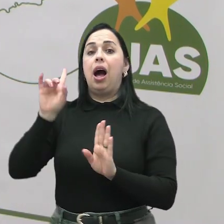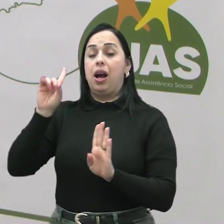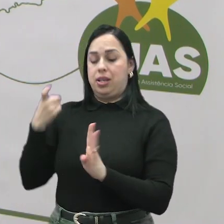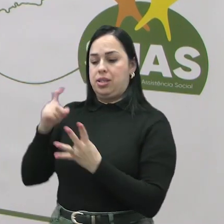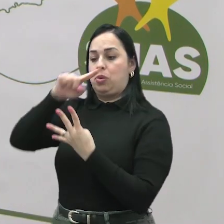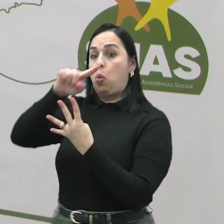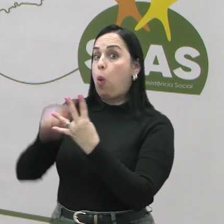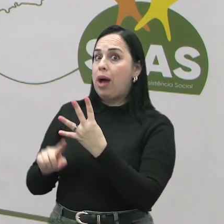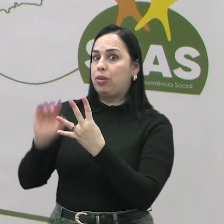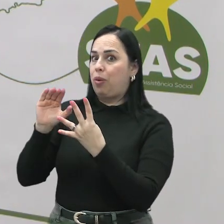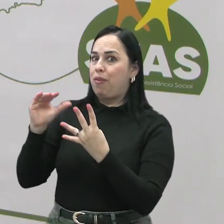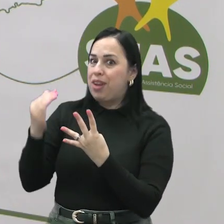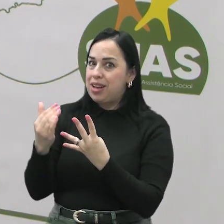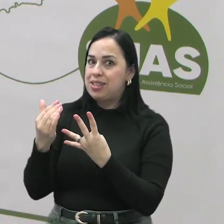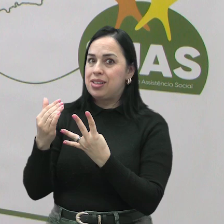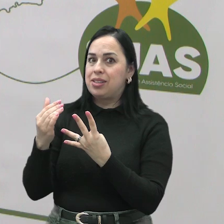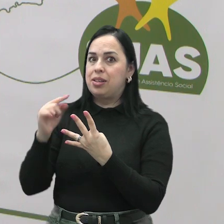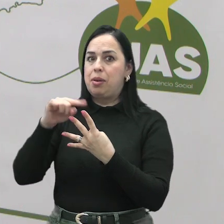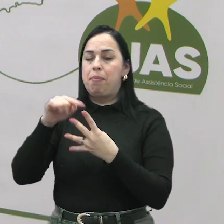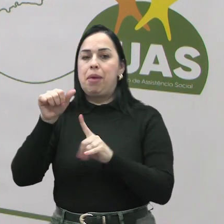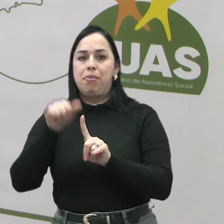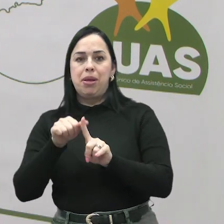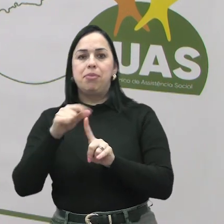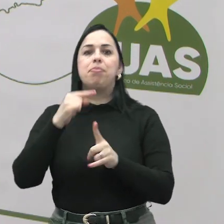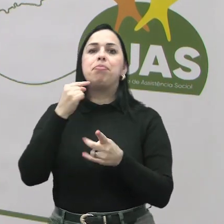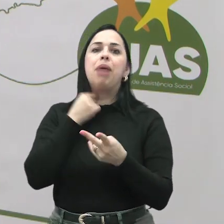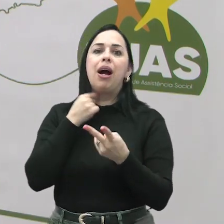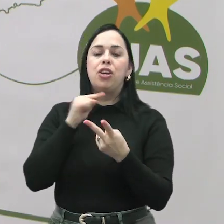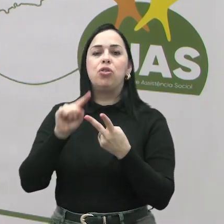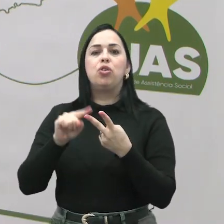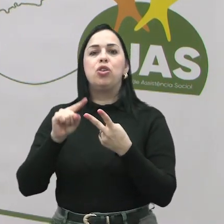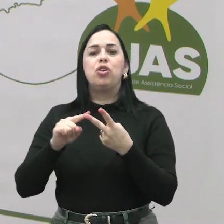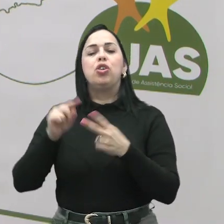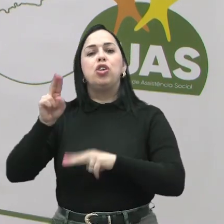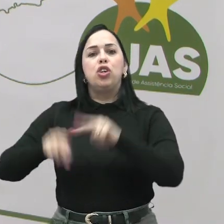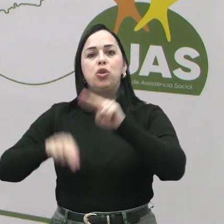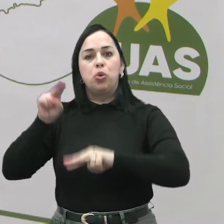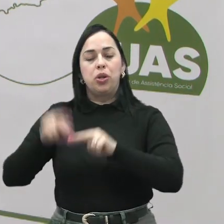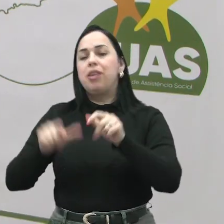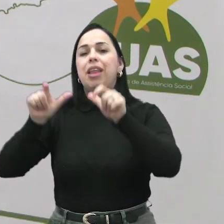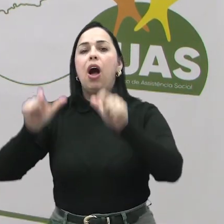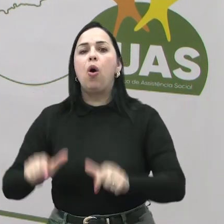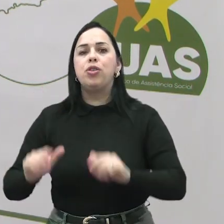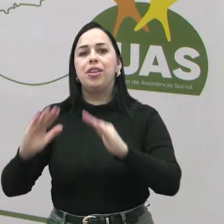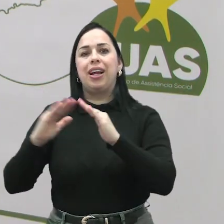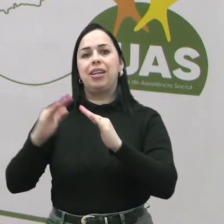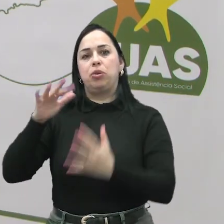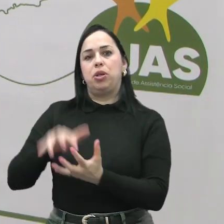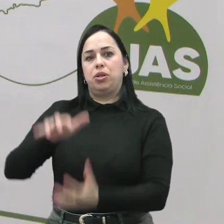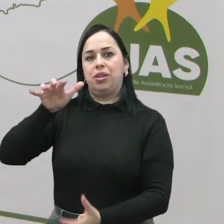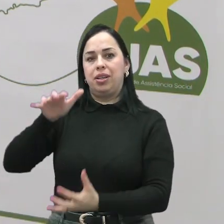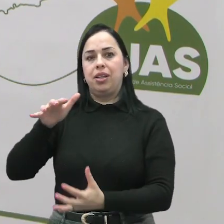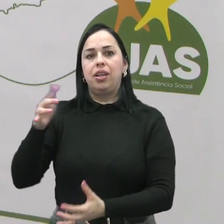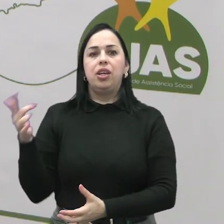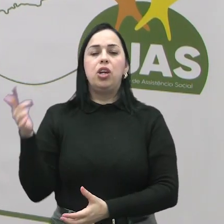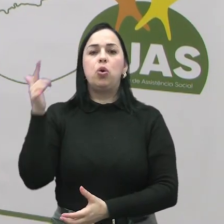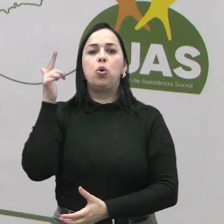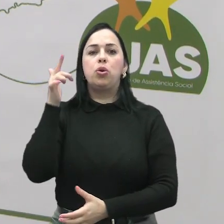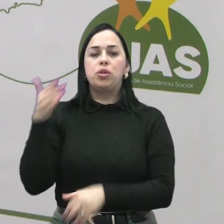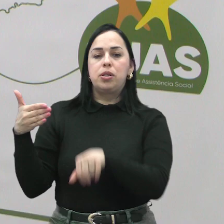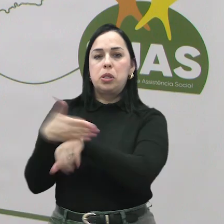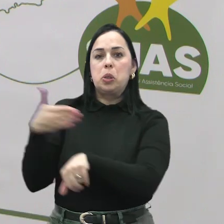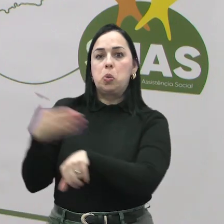4 pré-conferências, que foram realizadas entre os meses de maio e junho nas casas do idoso e receberam cerca